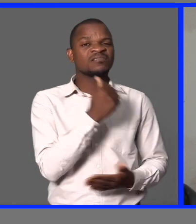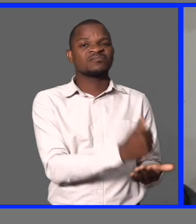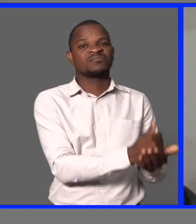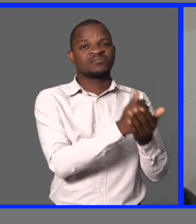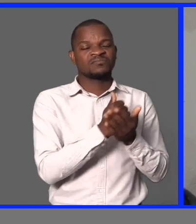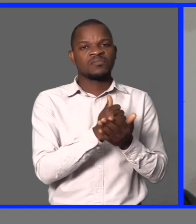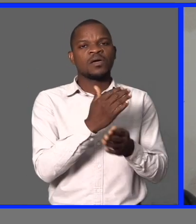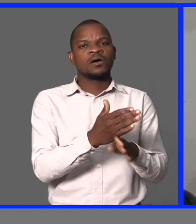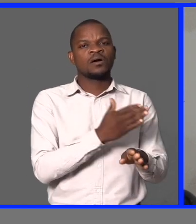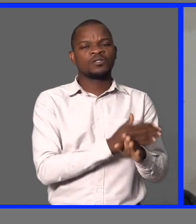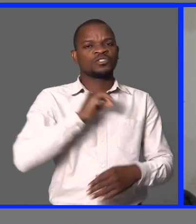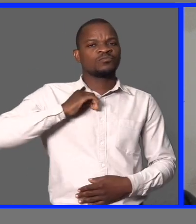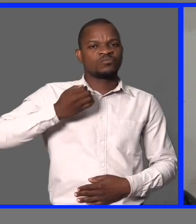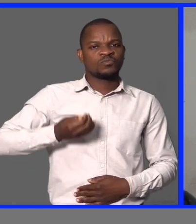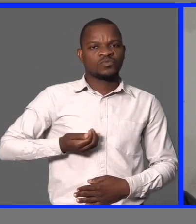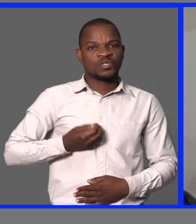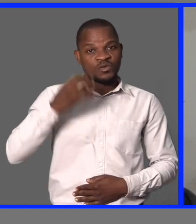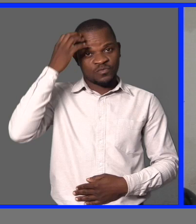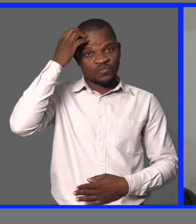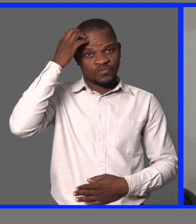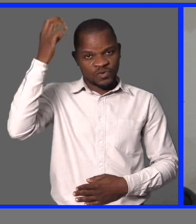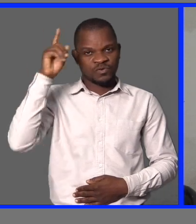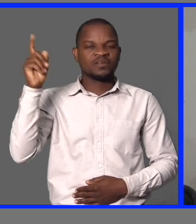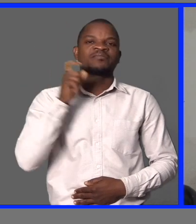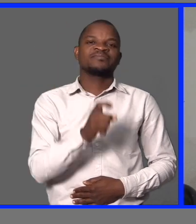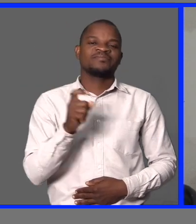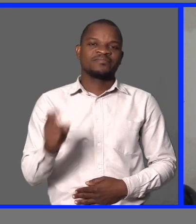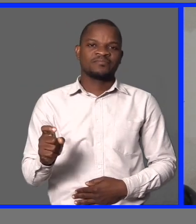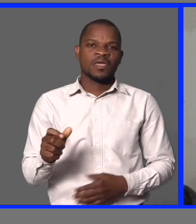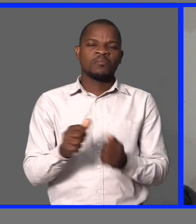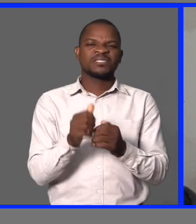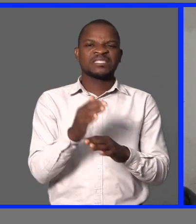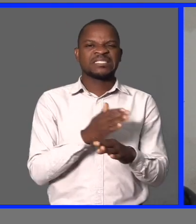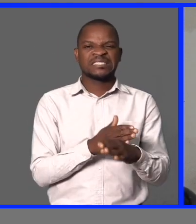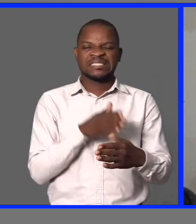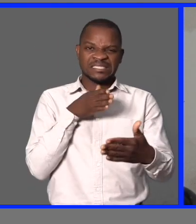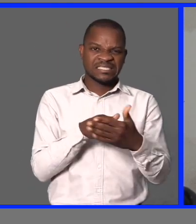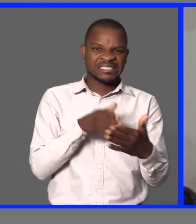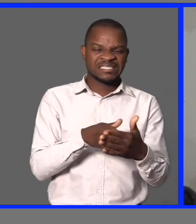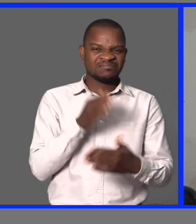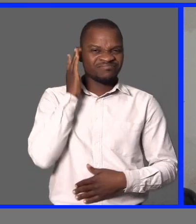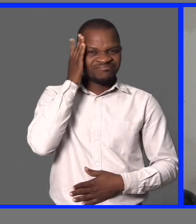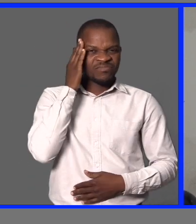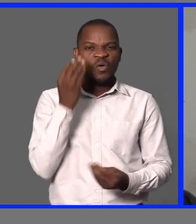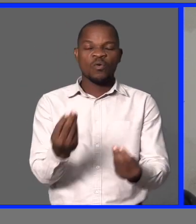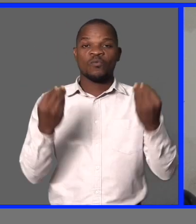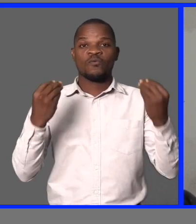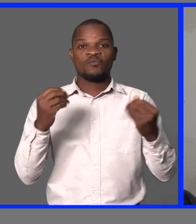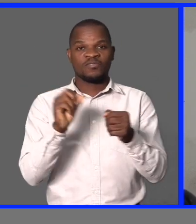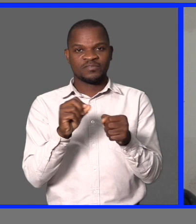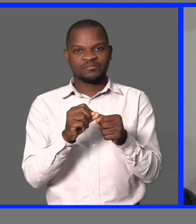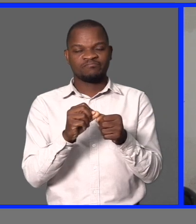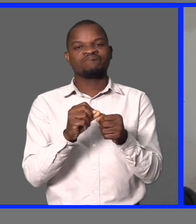através da ex-governadora da província de Gaza, Stella Novoseca Pinto. Então, eu achando-me capacitado, né? Então, eu aproximei a